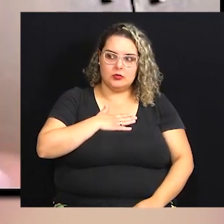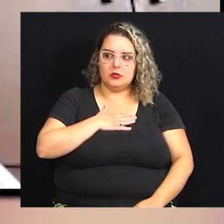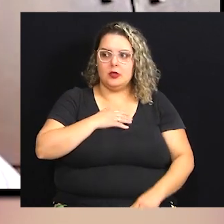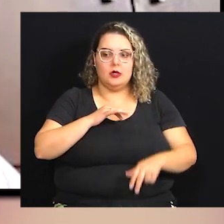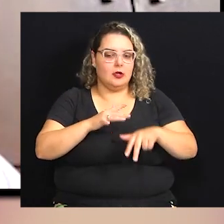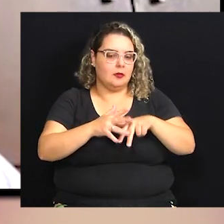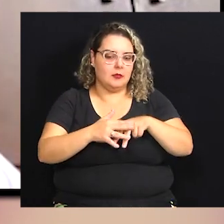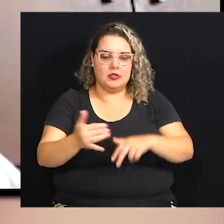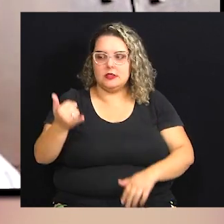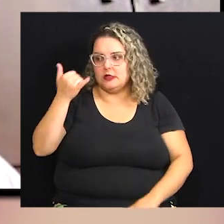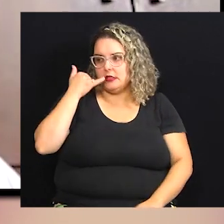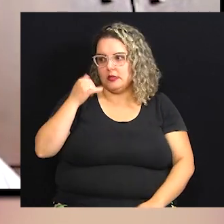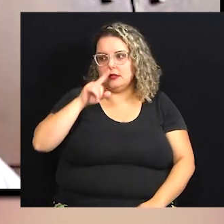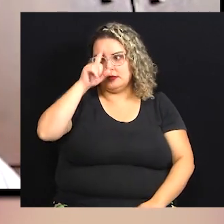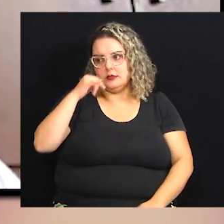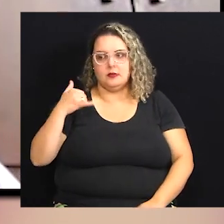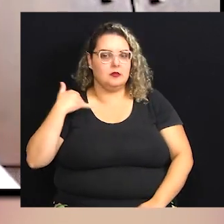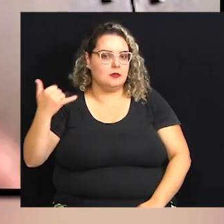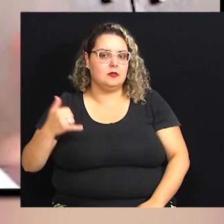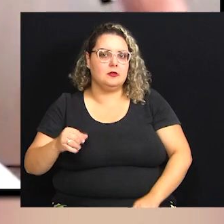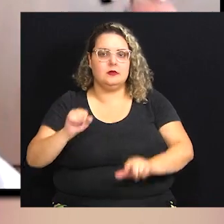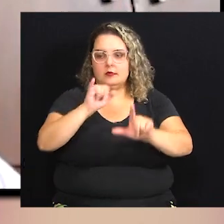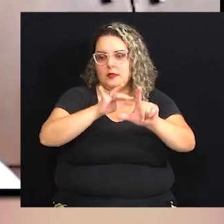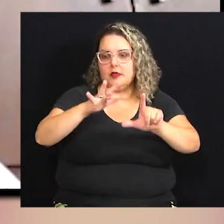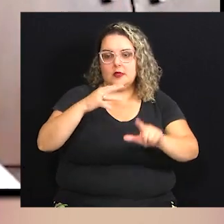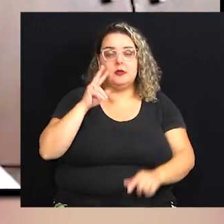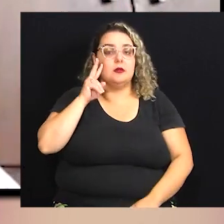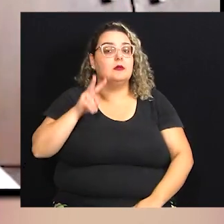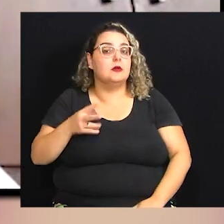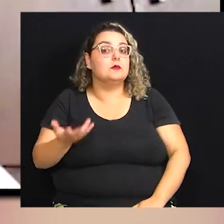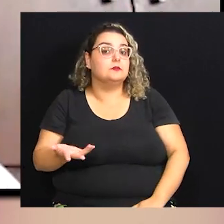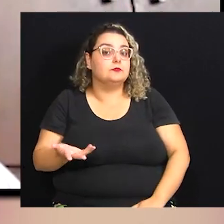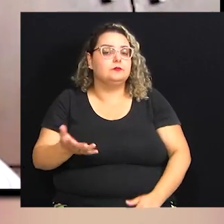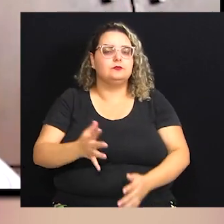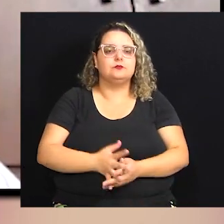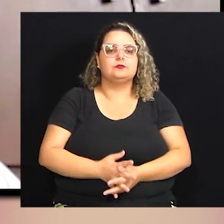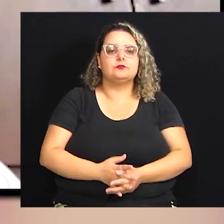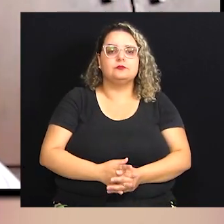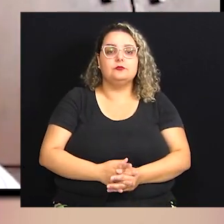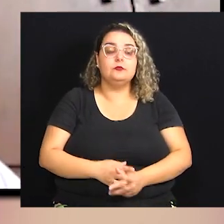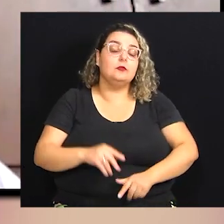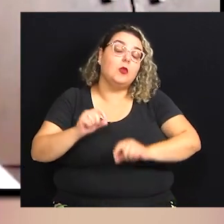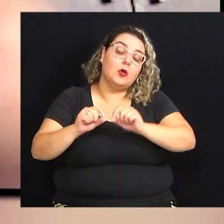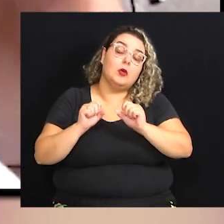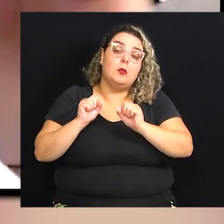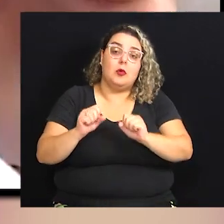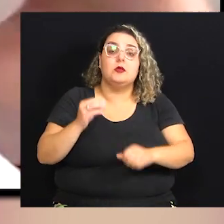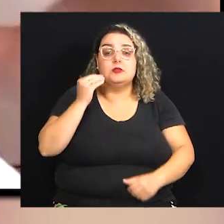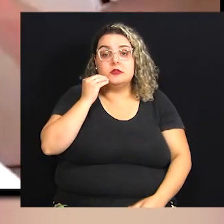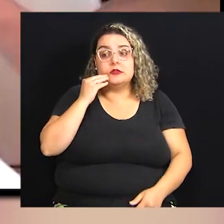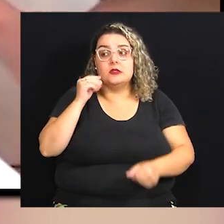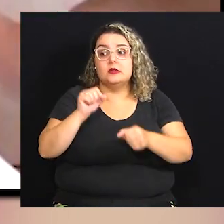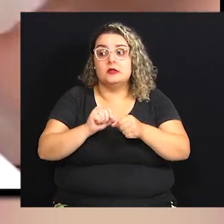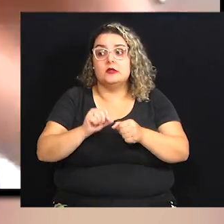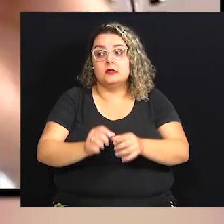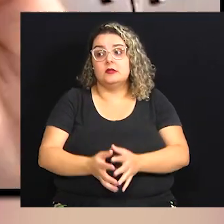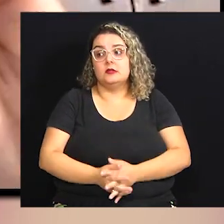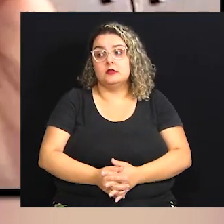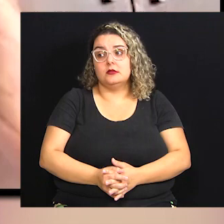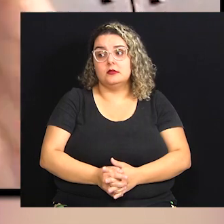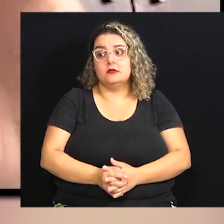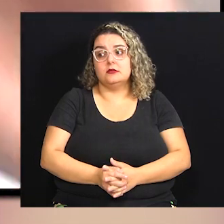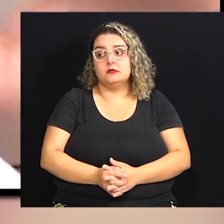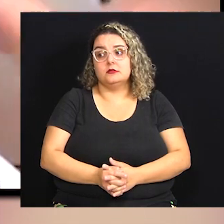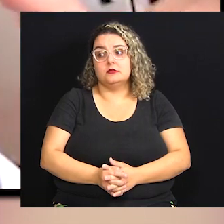É paciente que liga, é o hospital que chama, é exame de imagem que a gente vê. O que a gente pode tentar fazer